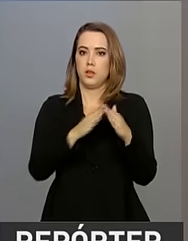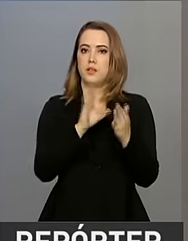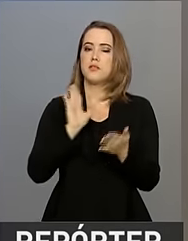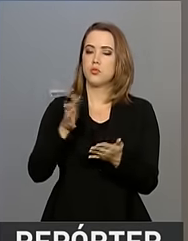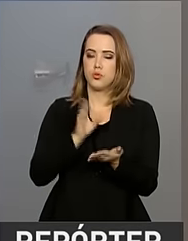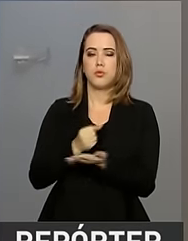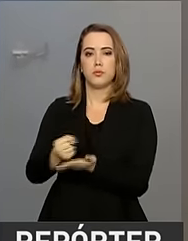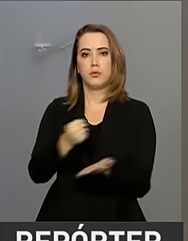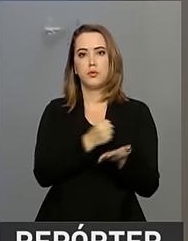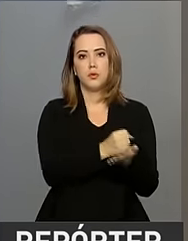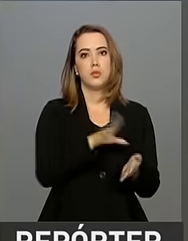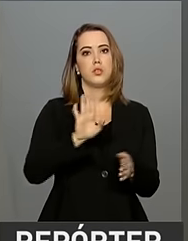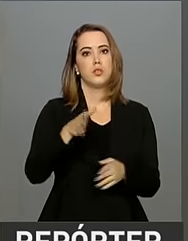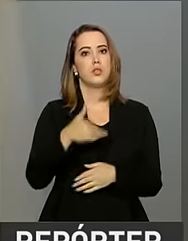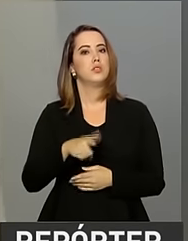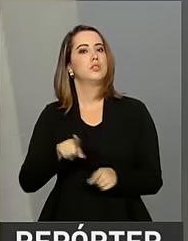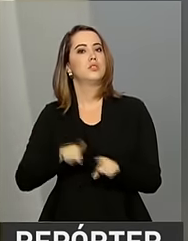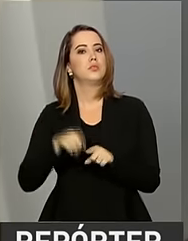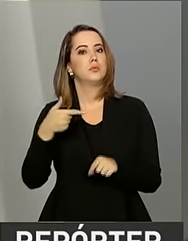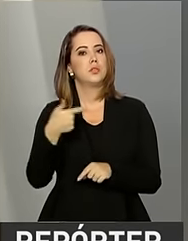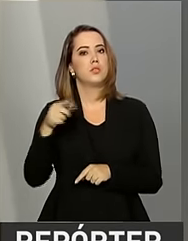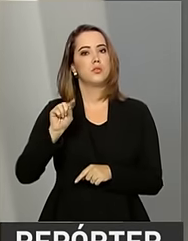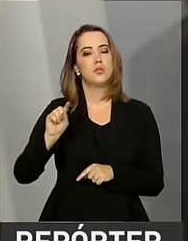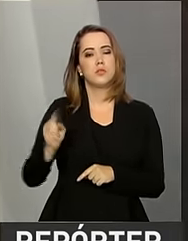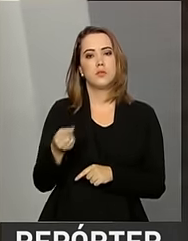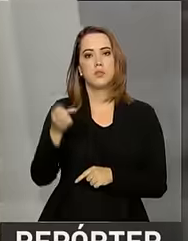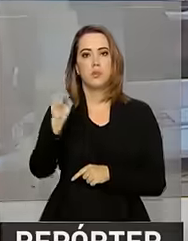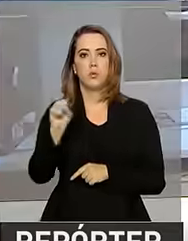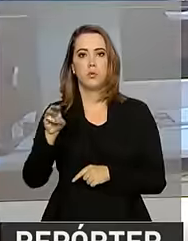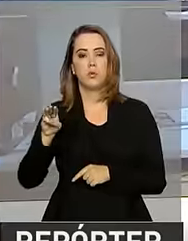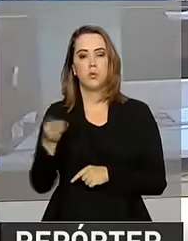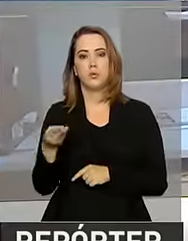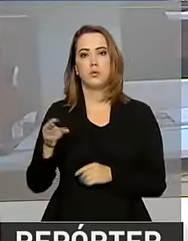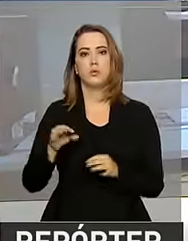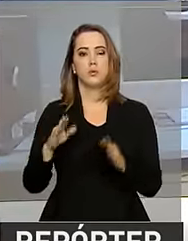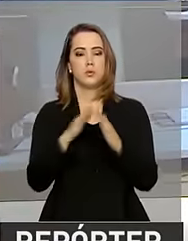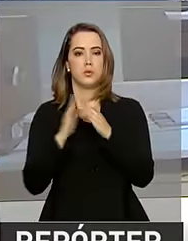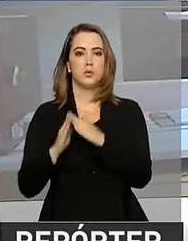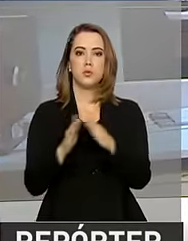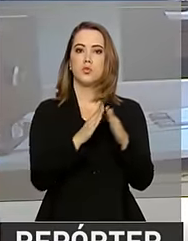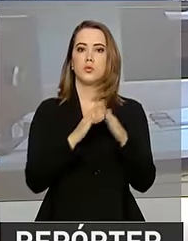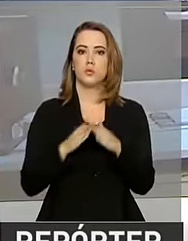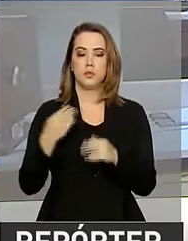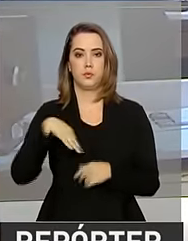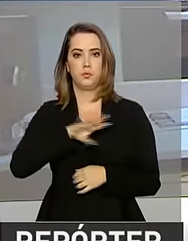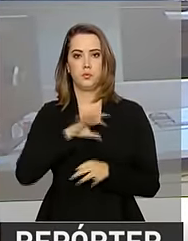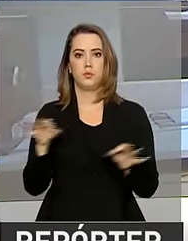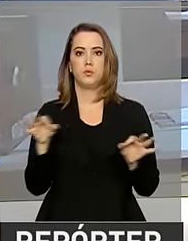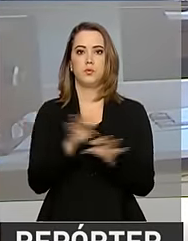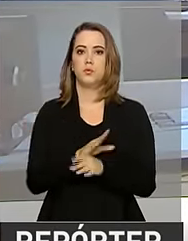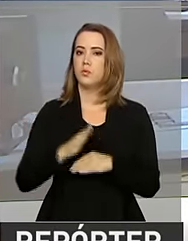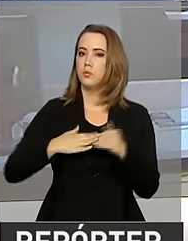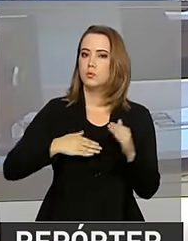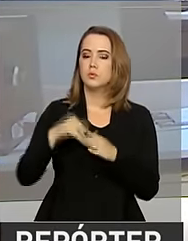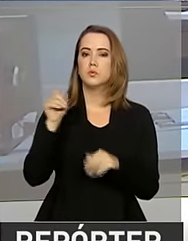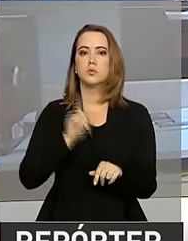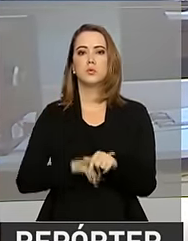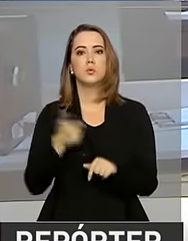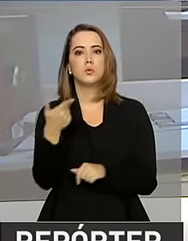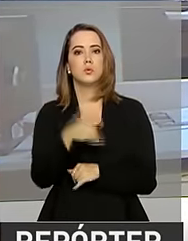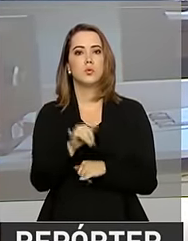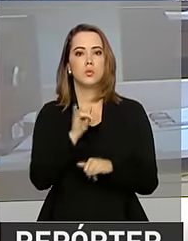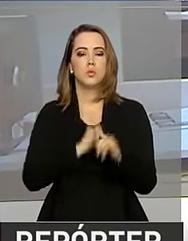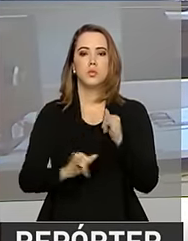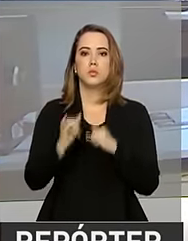meio de moradias e entregou 2,8 milhões de casas. Nós ficamos por aqui, voltamos a qualquer momento com outras